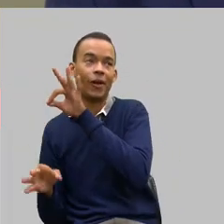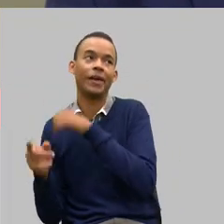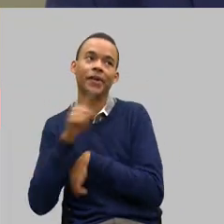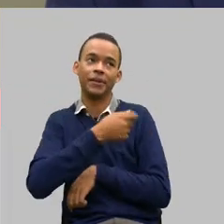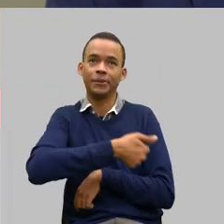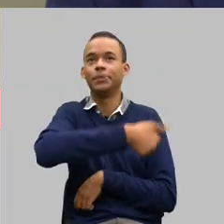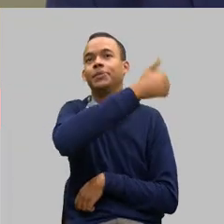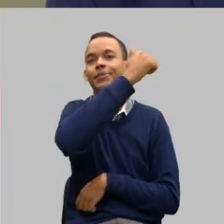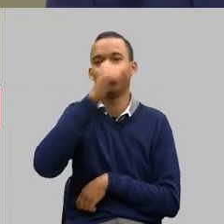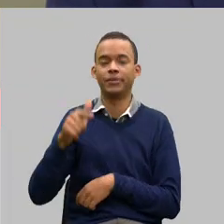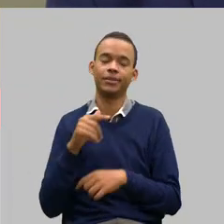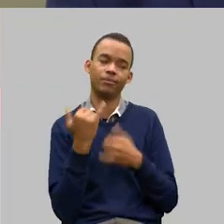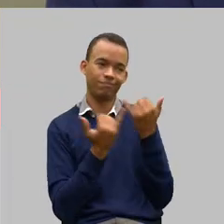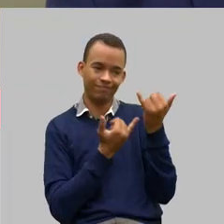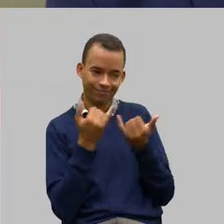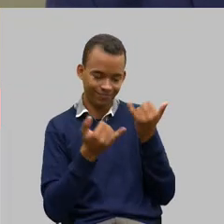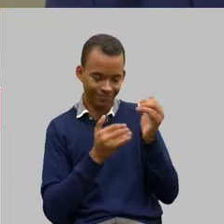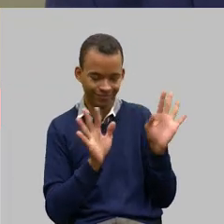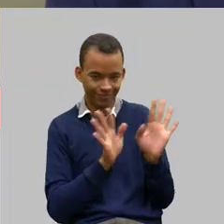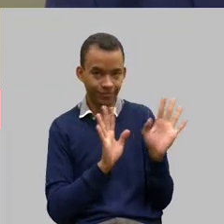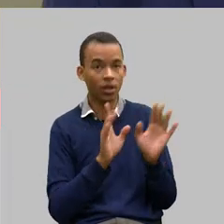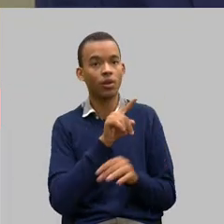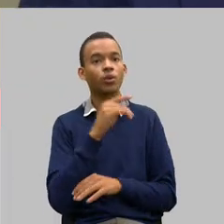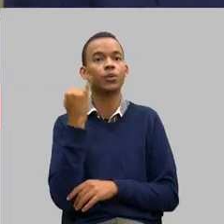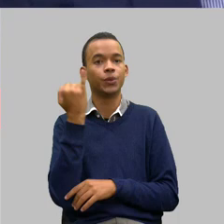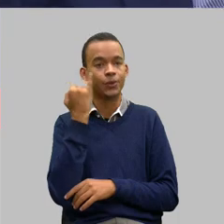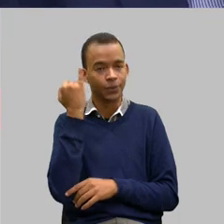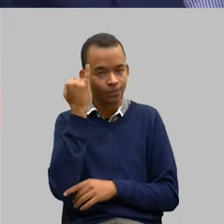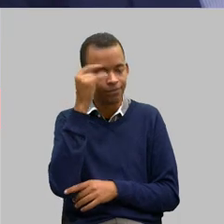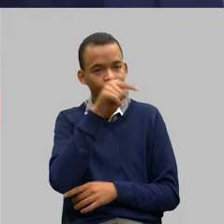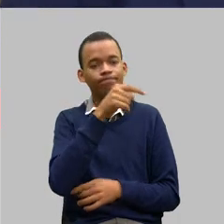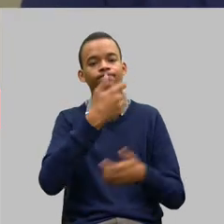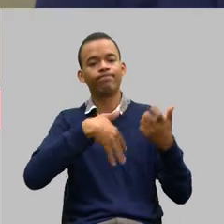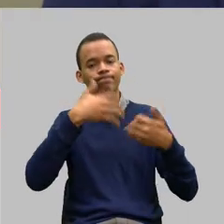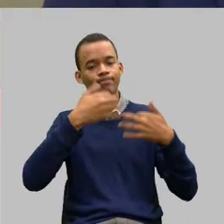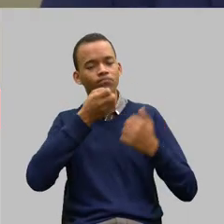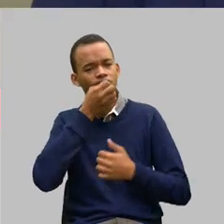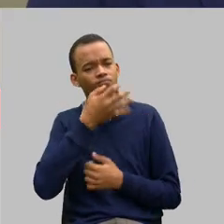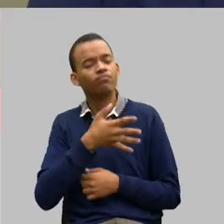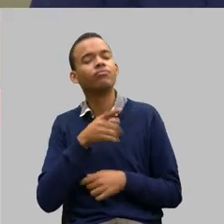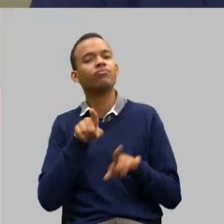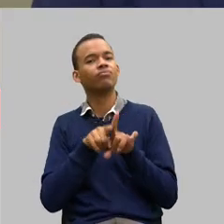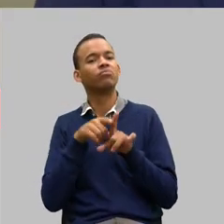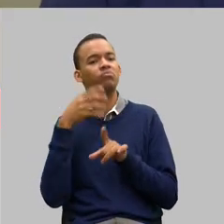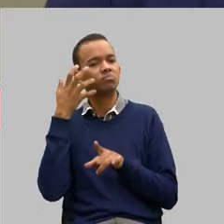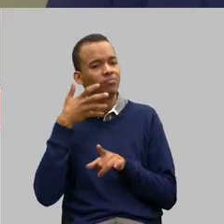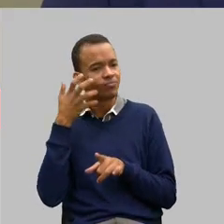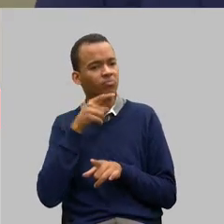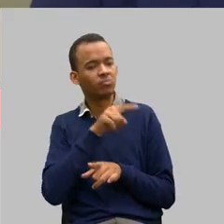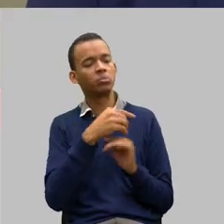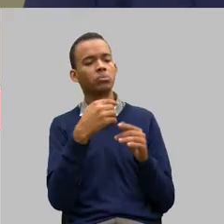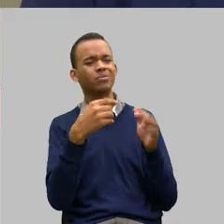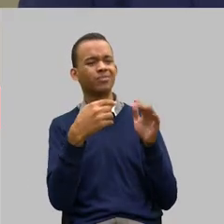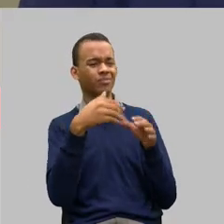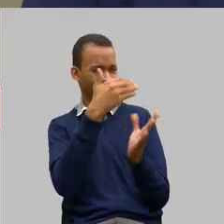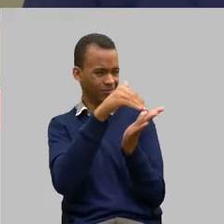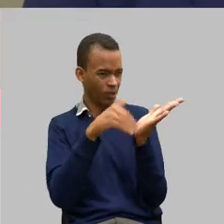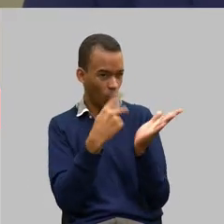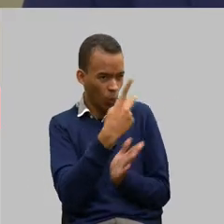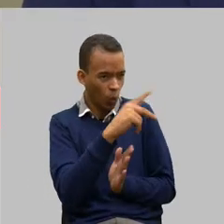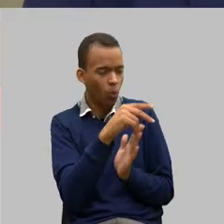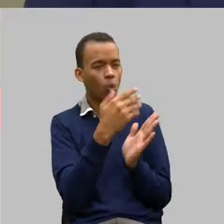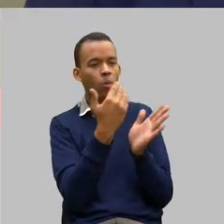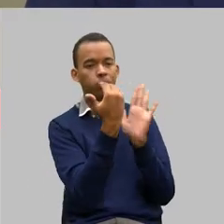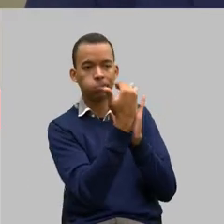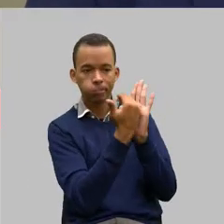deixando de lado a brincadeira secretário foi muito importante a sua explanação a a sua pasta é uma pasta que exige eh